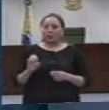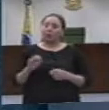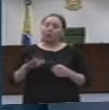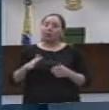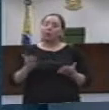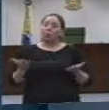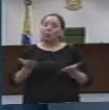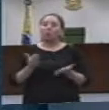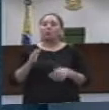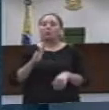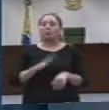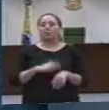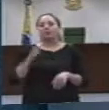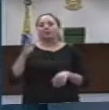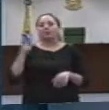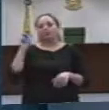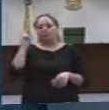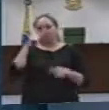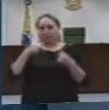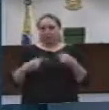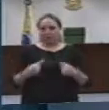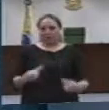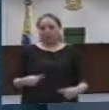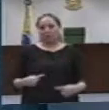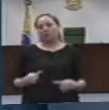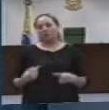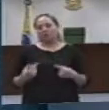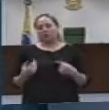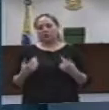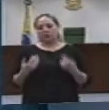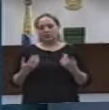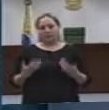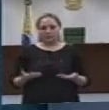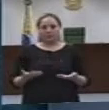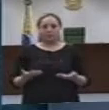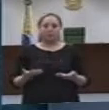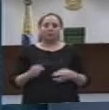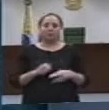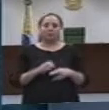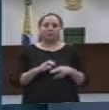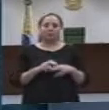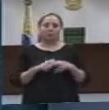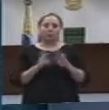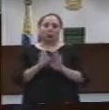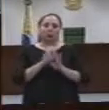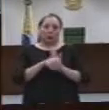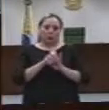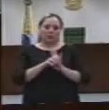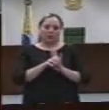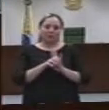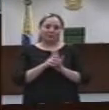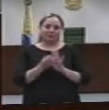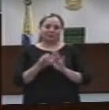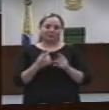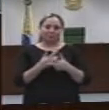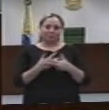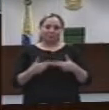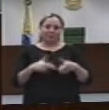a mais importante de todas e respeito do ano a natureza da nossa República que da nossa educação